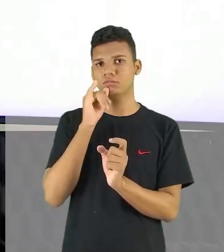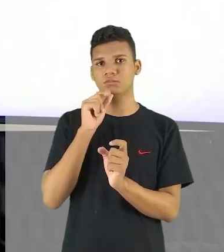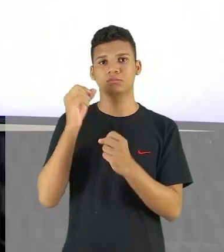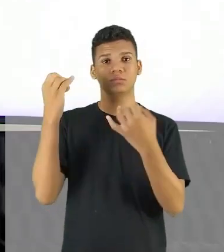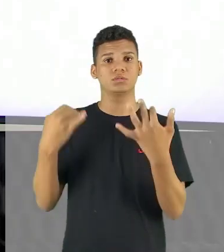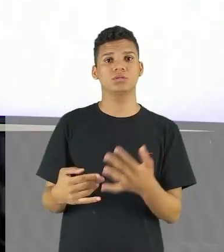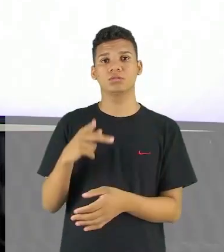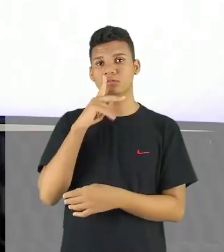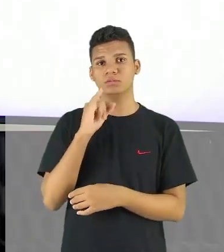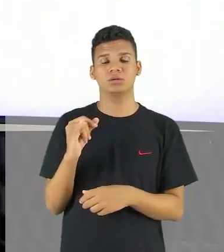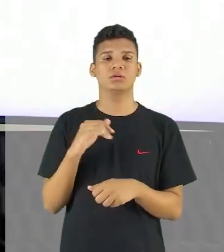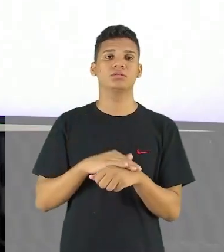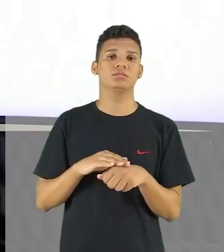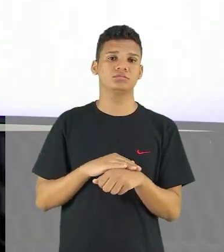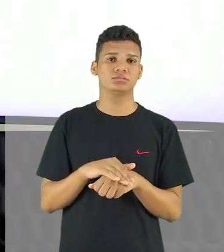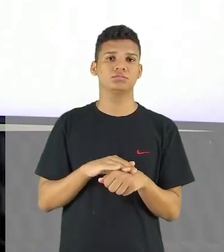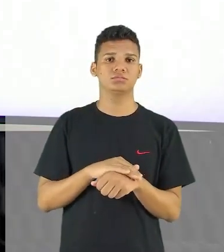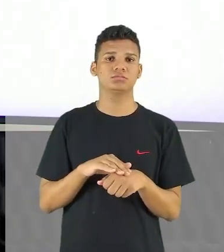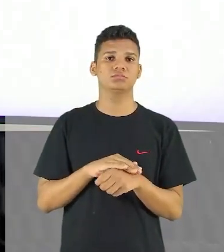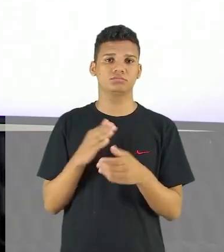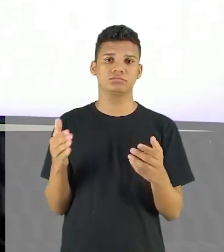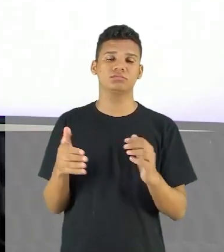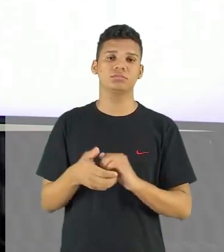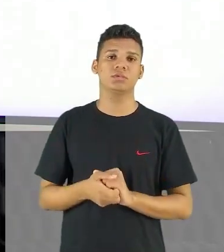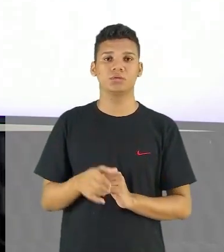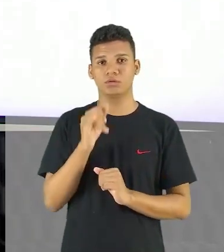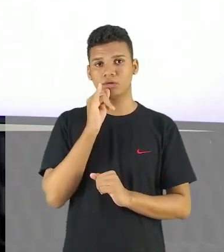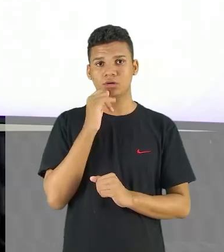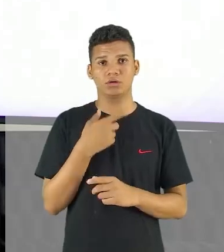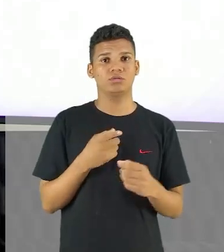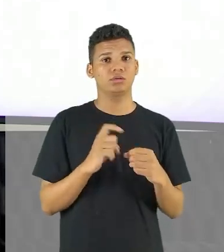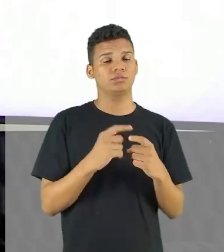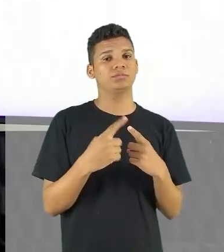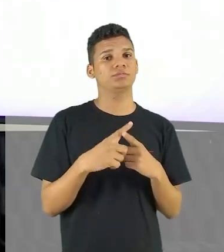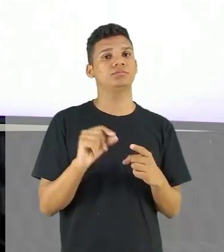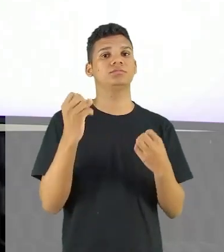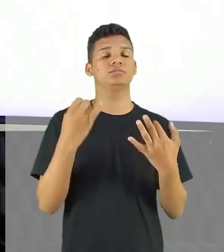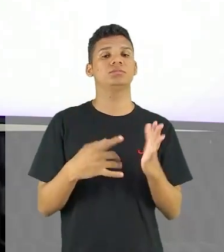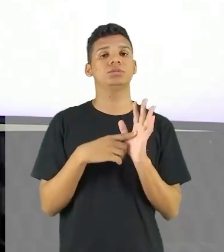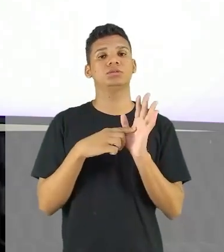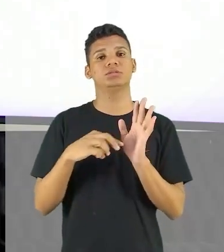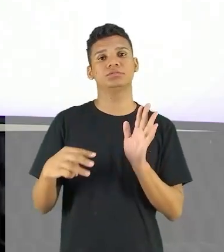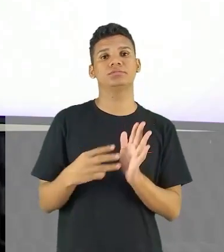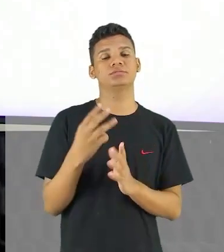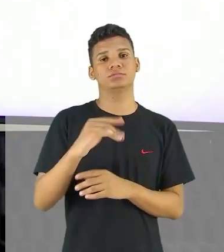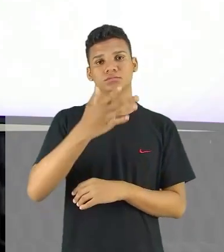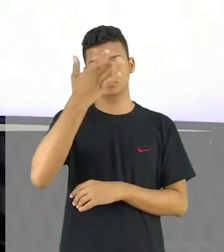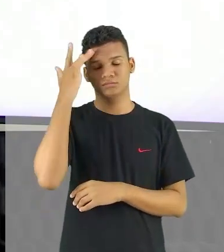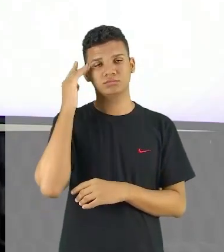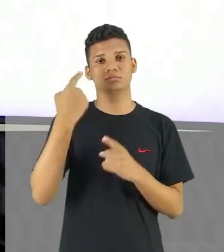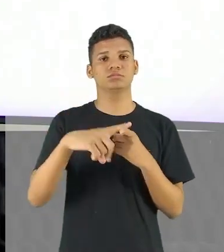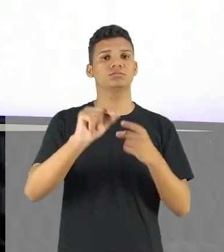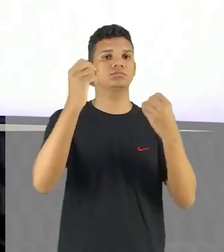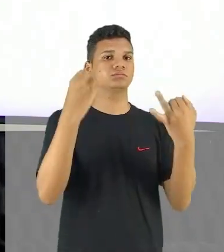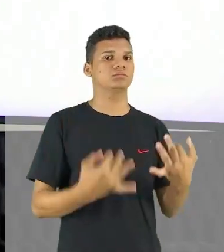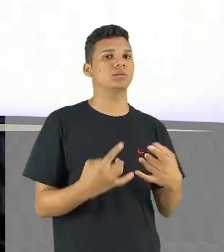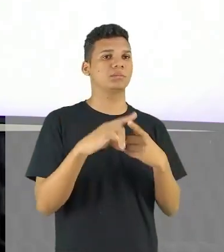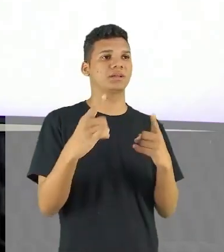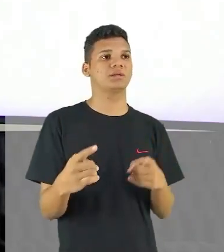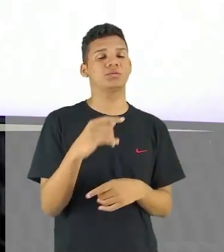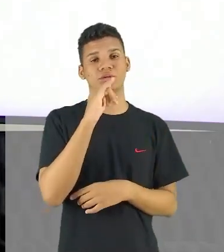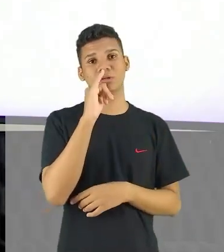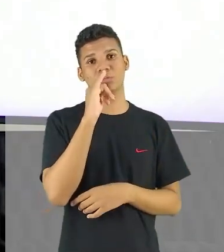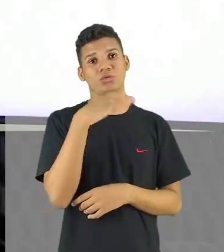tá conversando. Então, te dá aí essa... Eu botei para mostrar a terceira pessoa, porque a pessoa que conta é o filho,